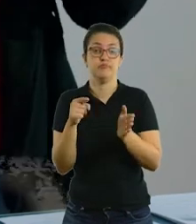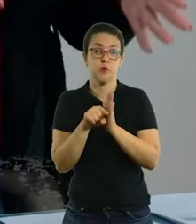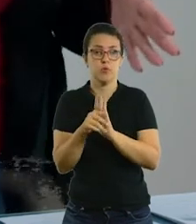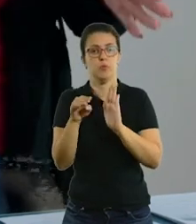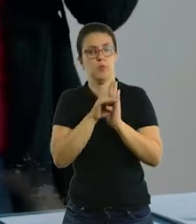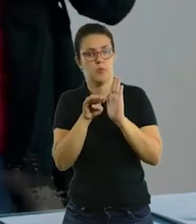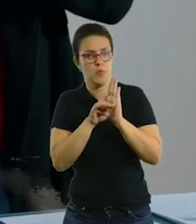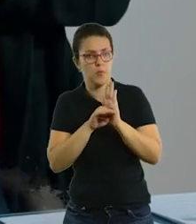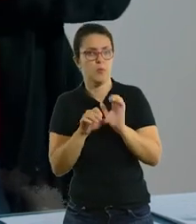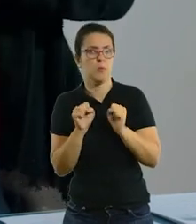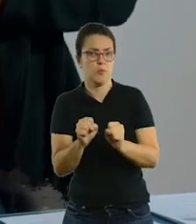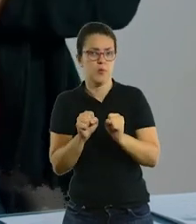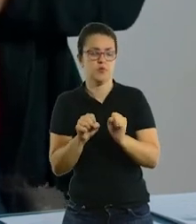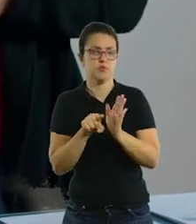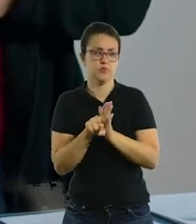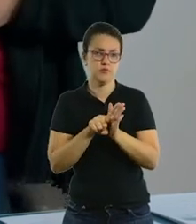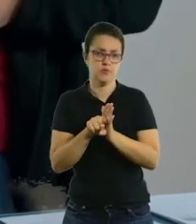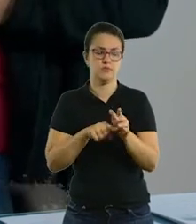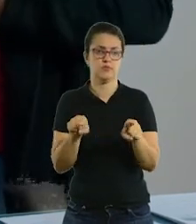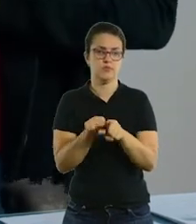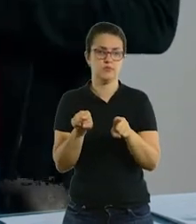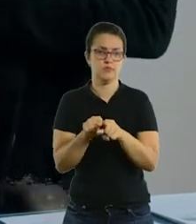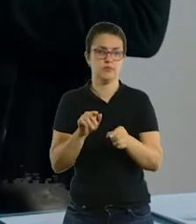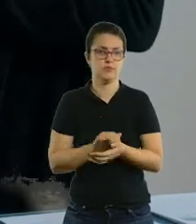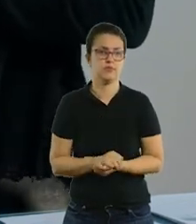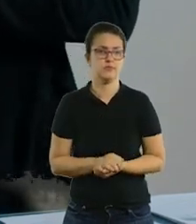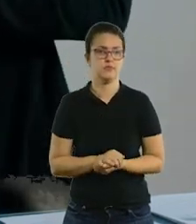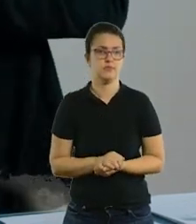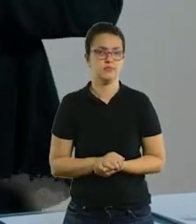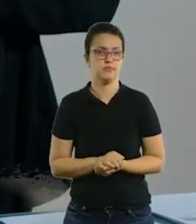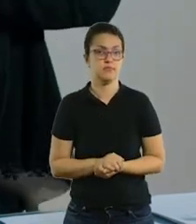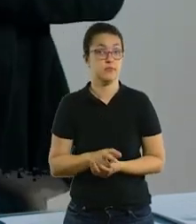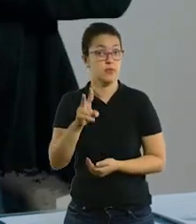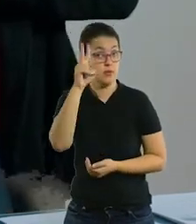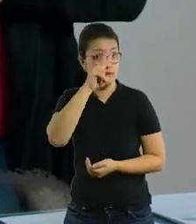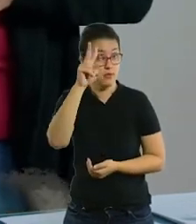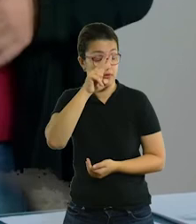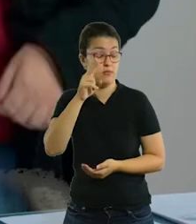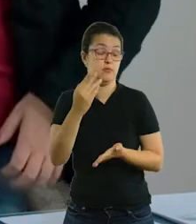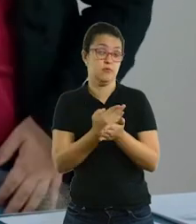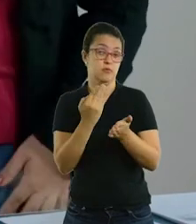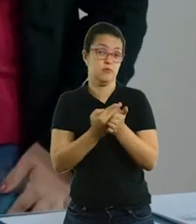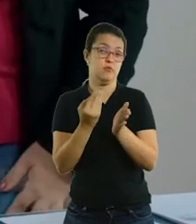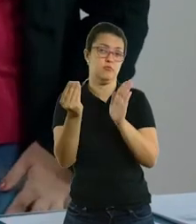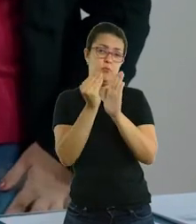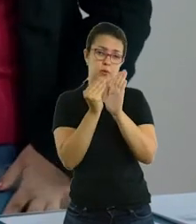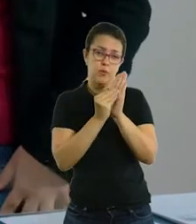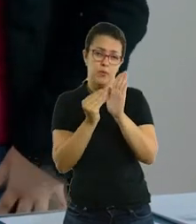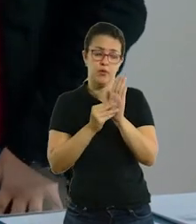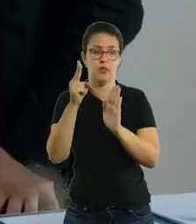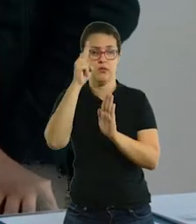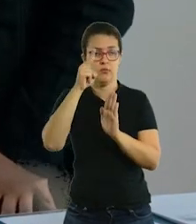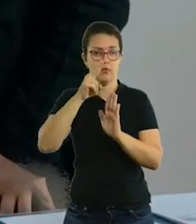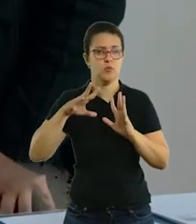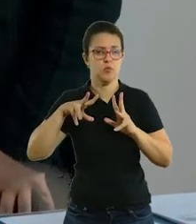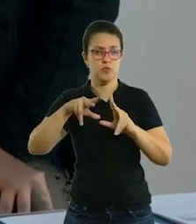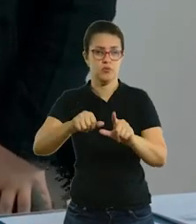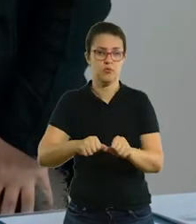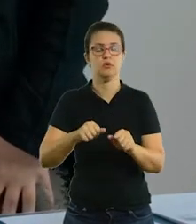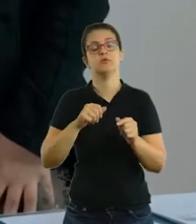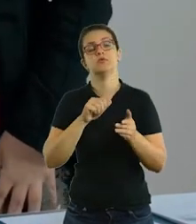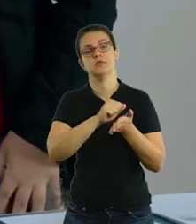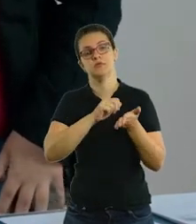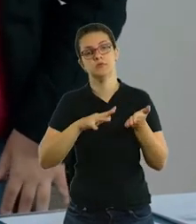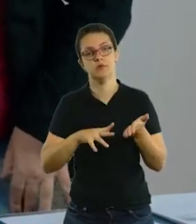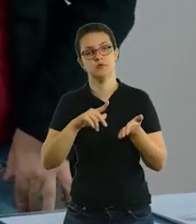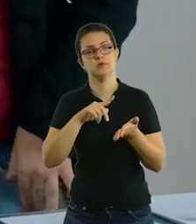mais outras dúvidas, pode pesquisar também, tá? Elabore perguntas e não esquece de registrar no caderno. Lembrando que todas